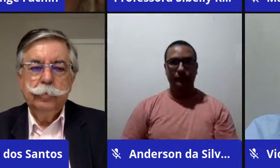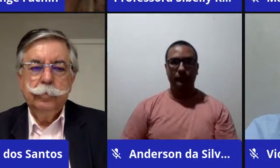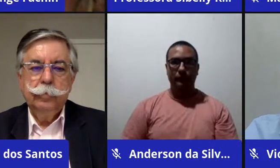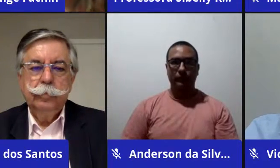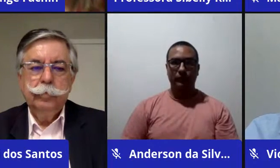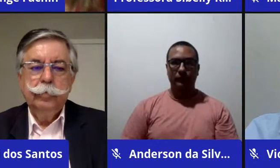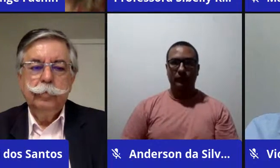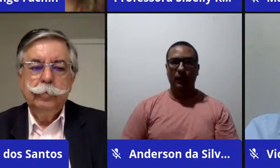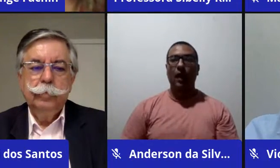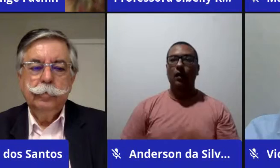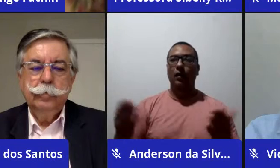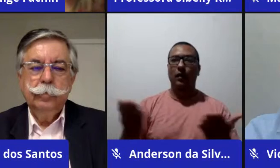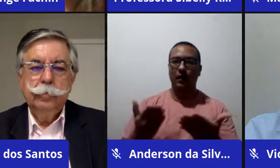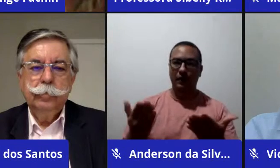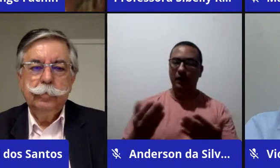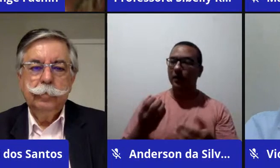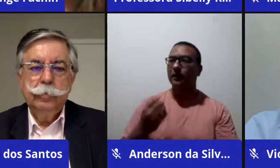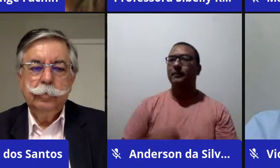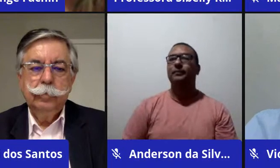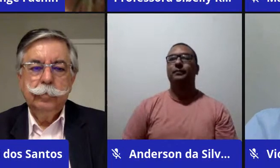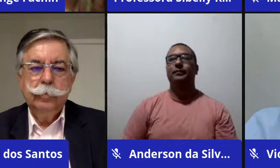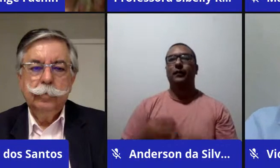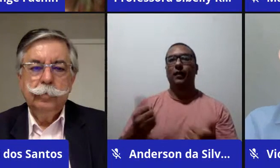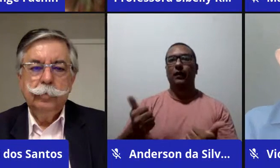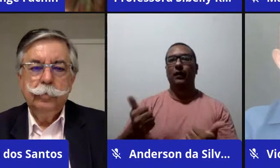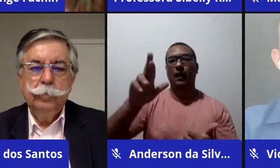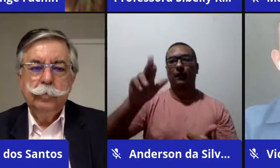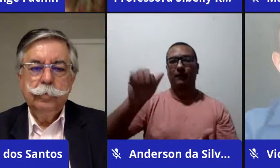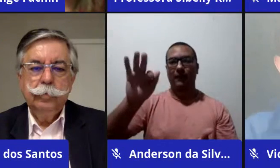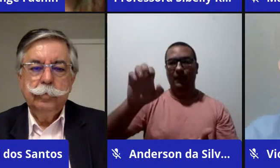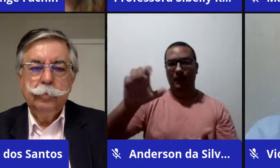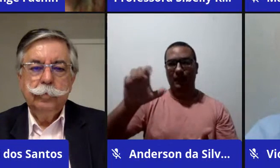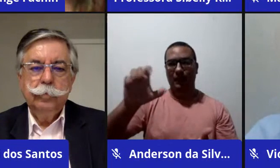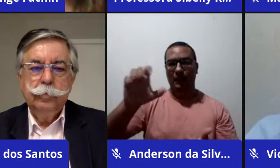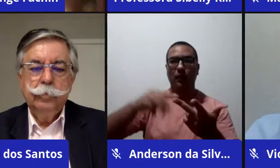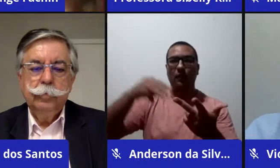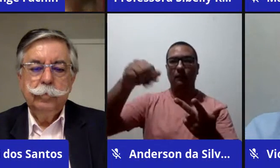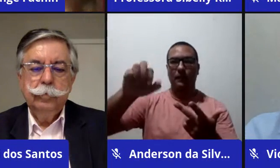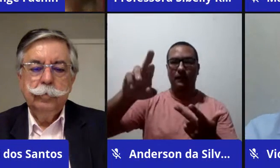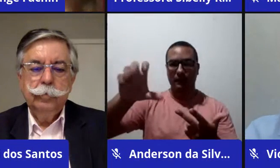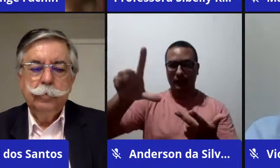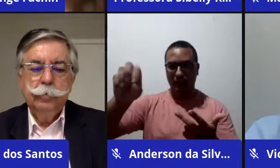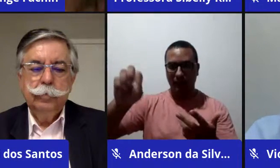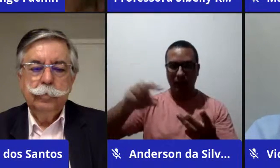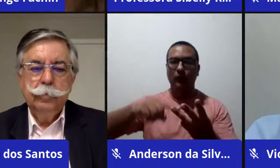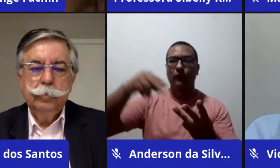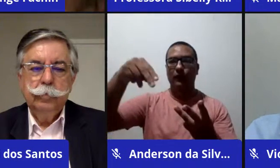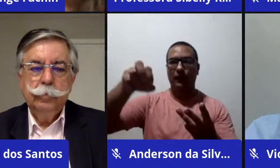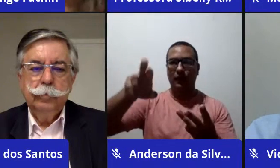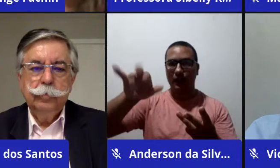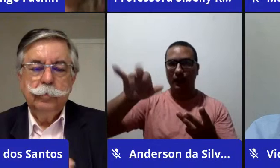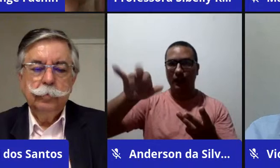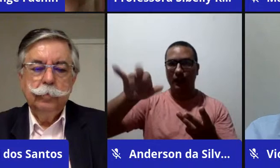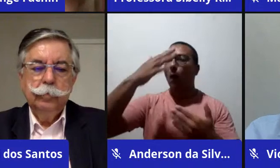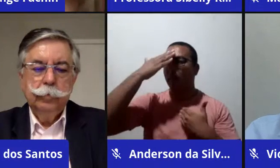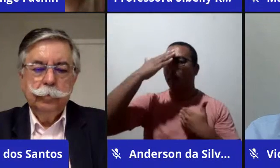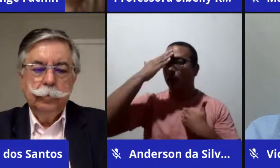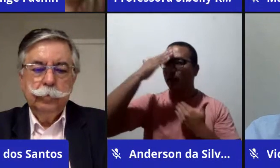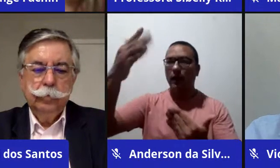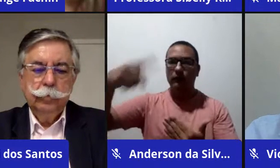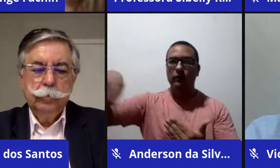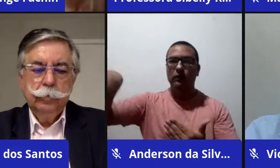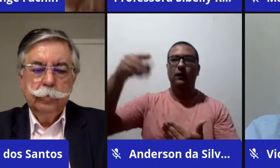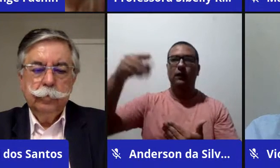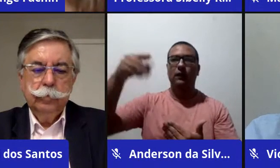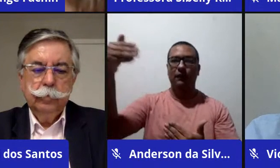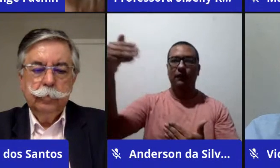noite, Sibeli, Rafael, Marcelo, Neri, muito obrigada pela colaboração de vocês,